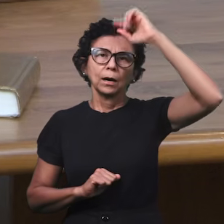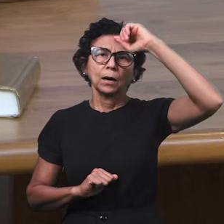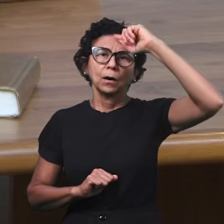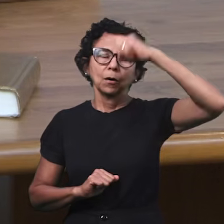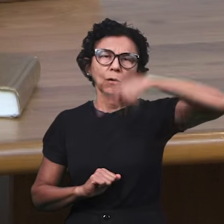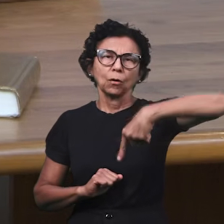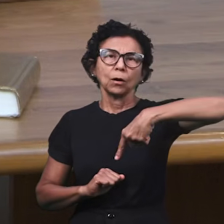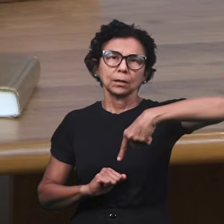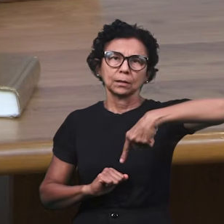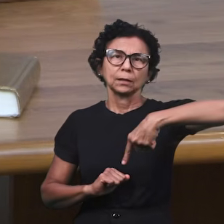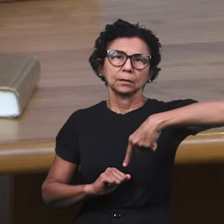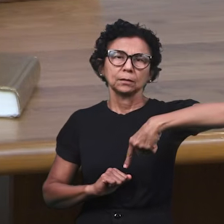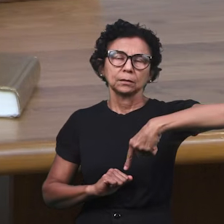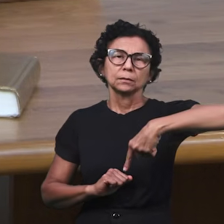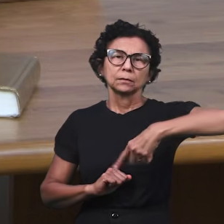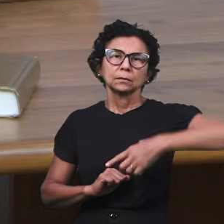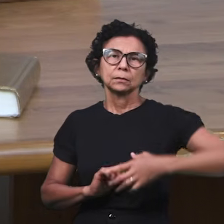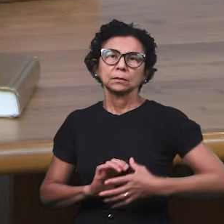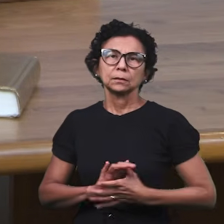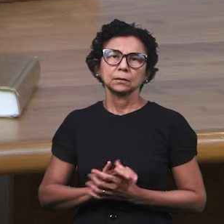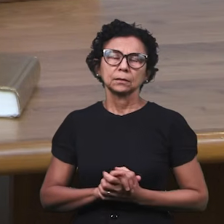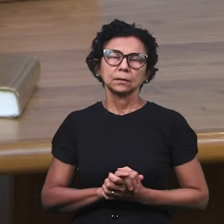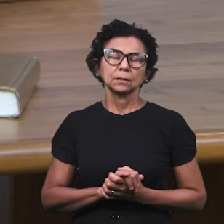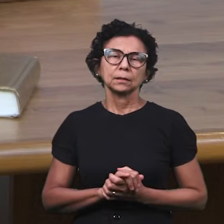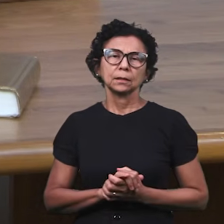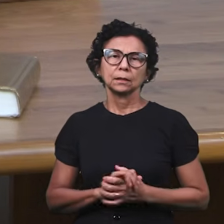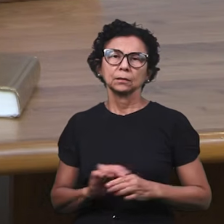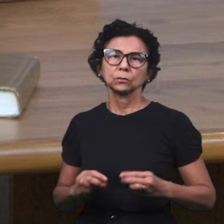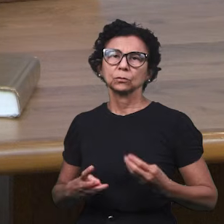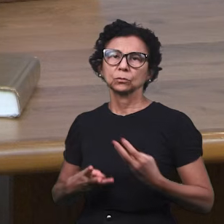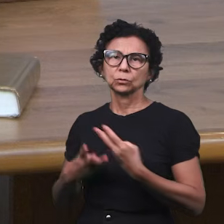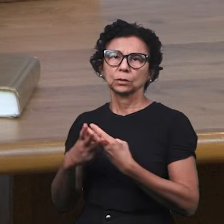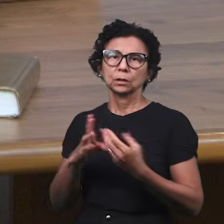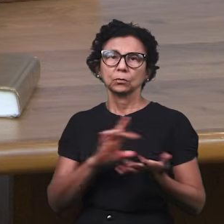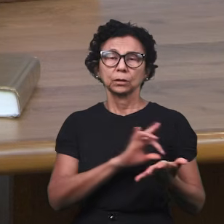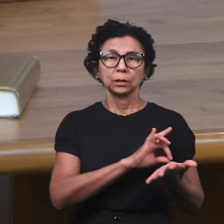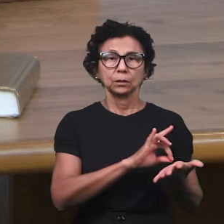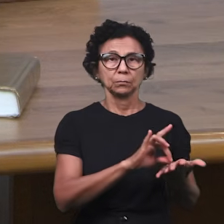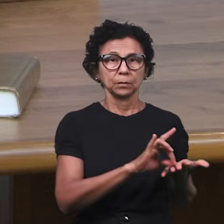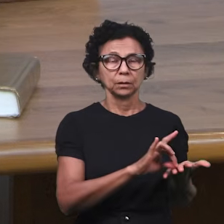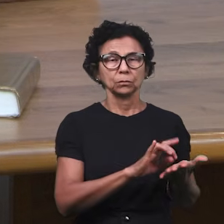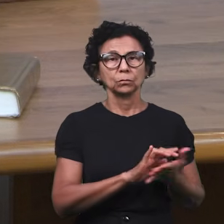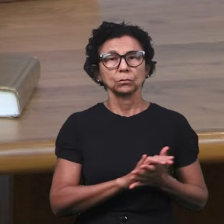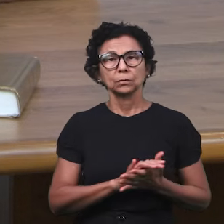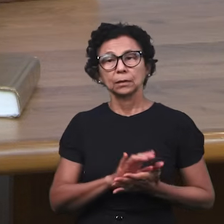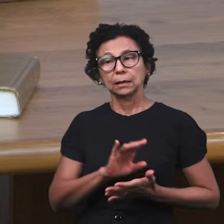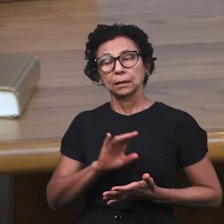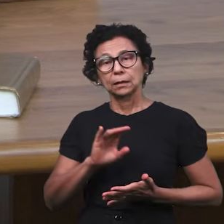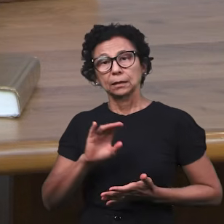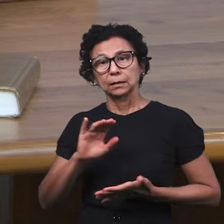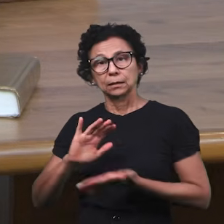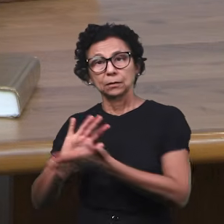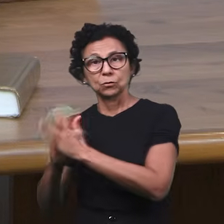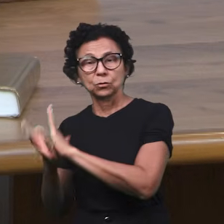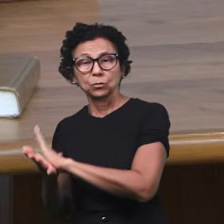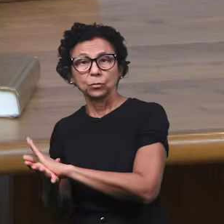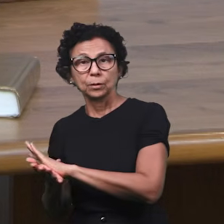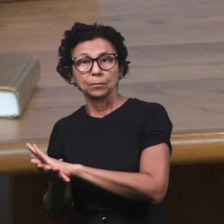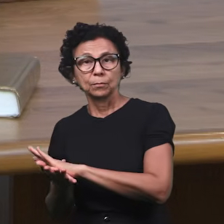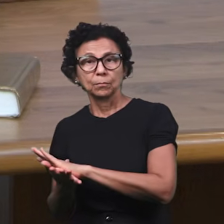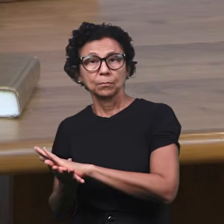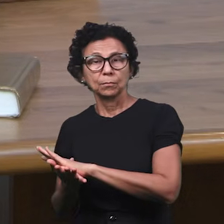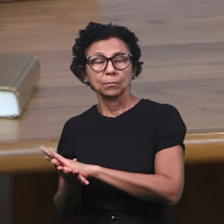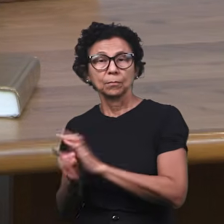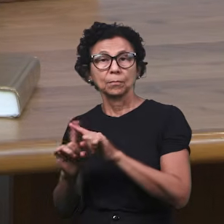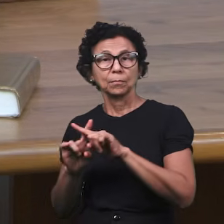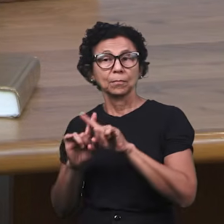dos judeus esperavam assenhorear-se deles, sucedeu o contrário, porque os judeus foram os